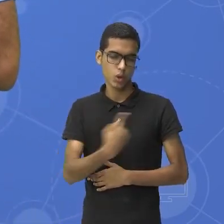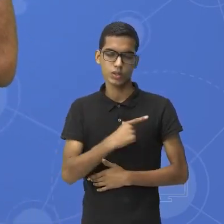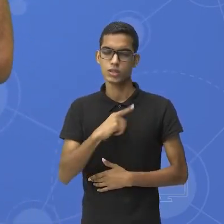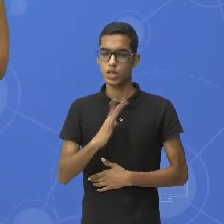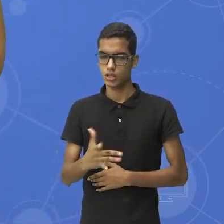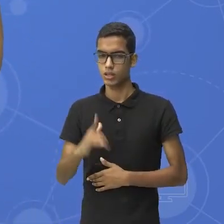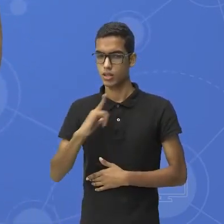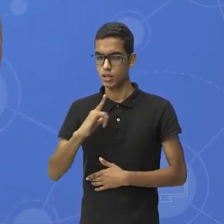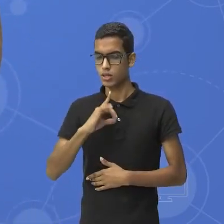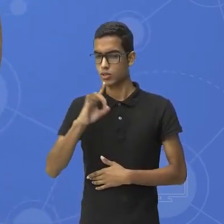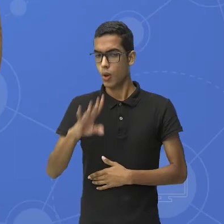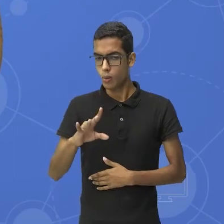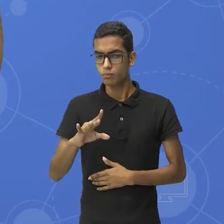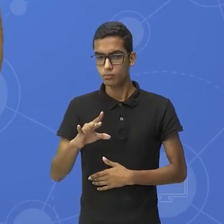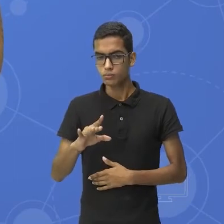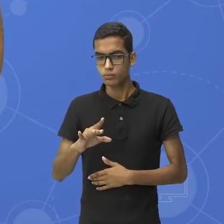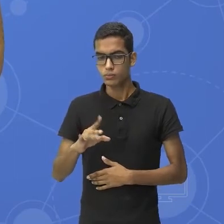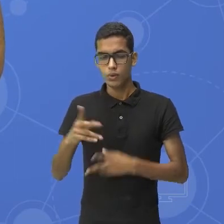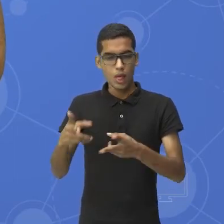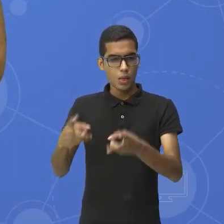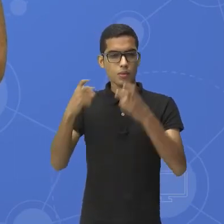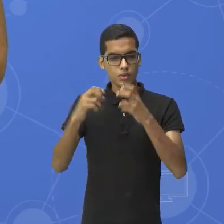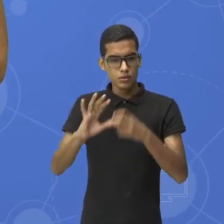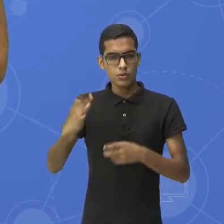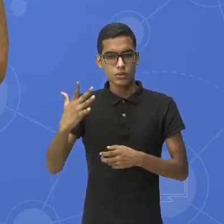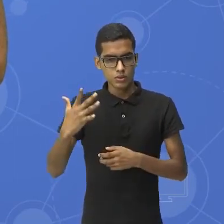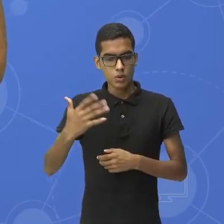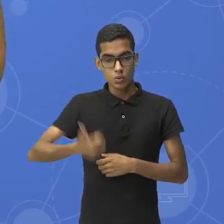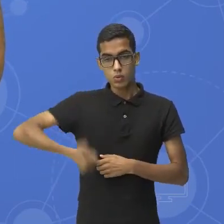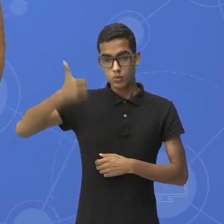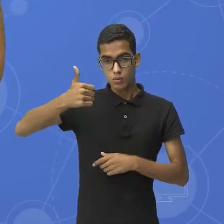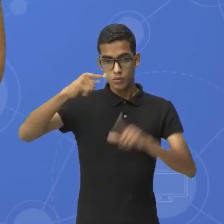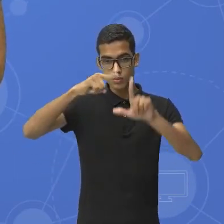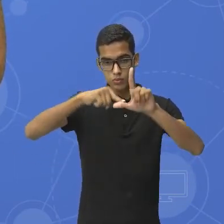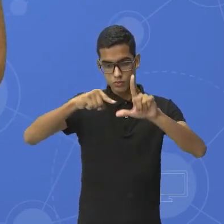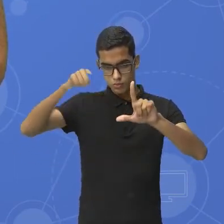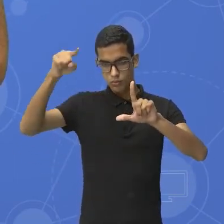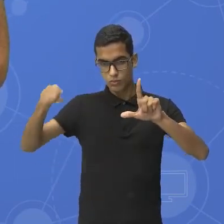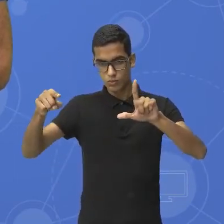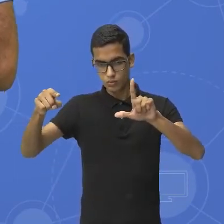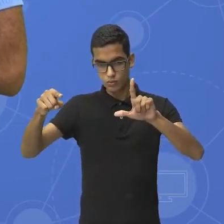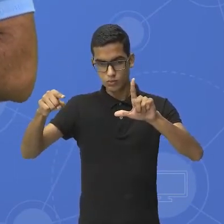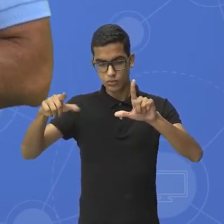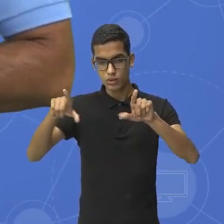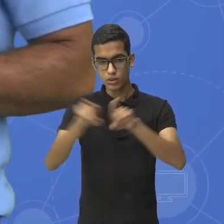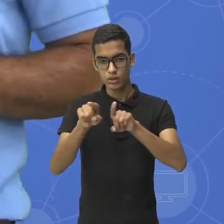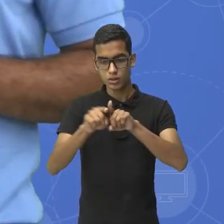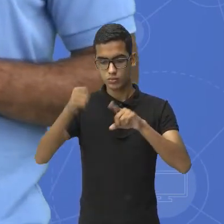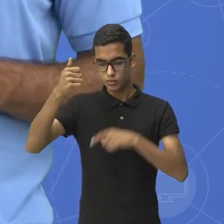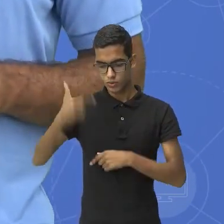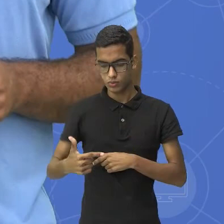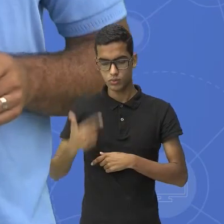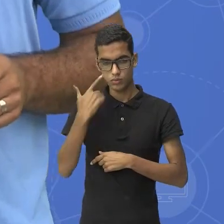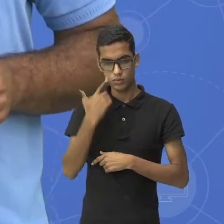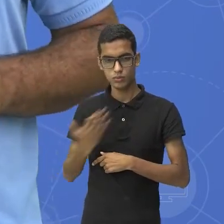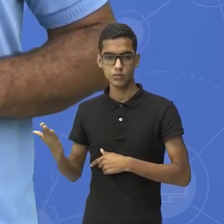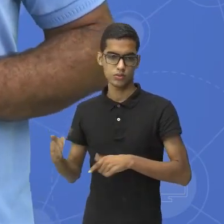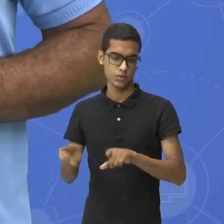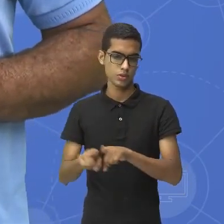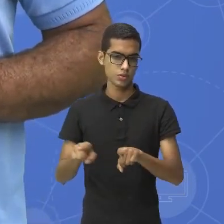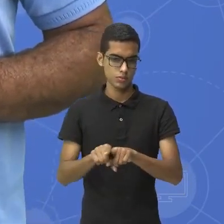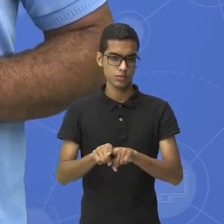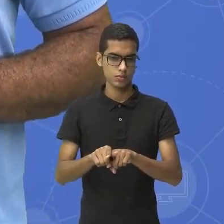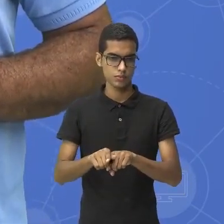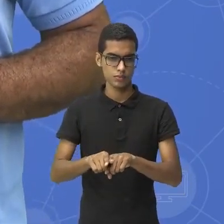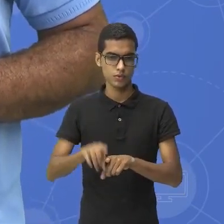primeiro gráfico, quanto no segundo gráfico, tá? A diferença do primeiro para o segundo é só a questão do coeficiente. O